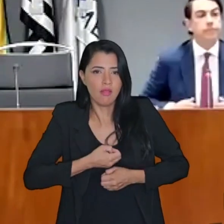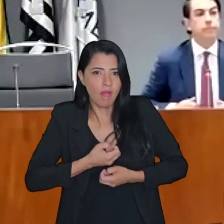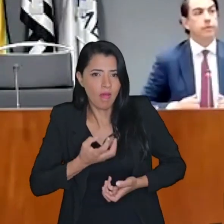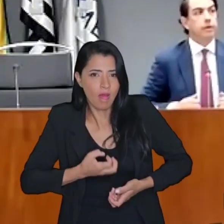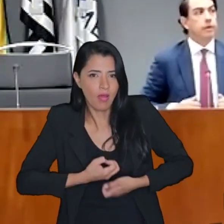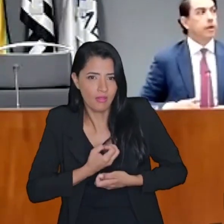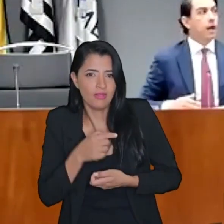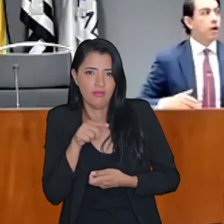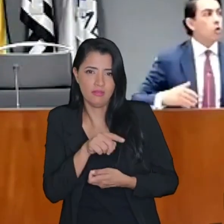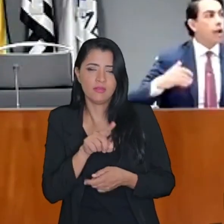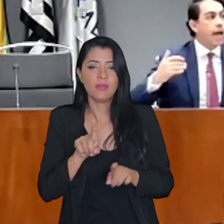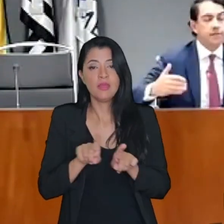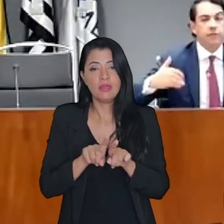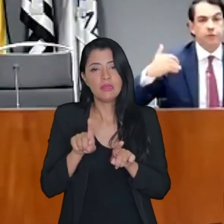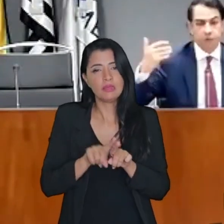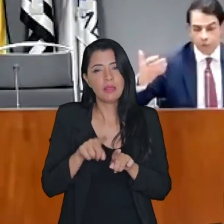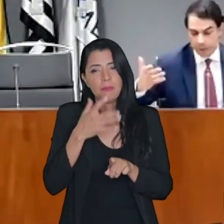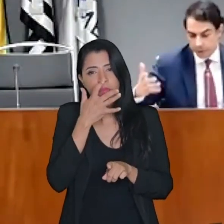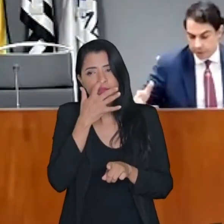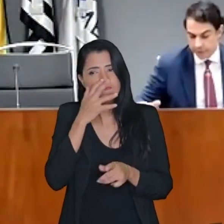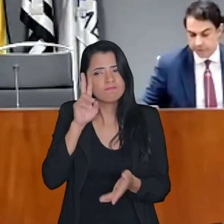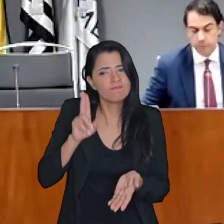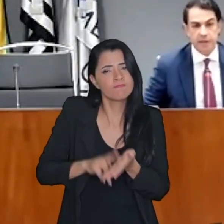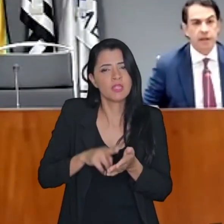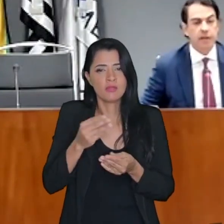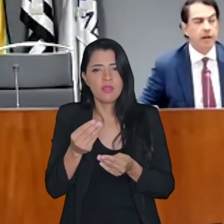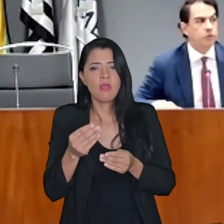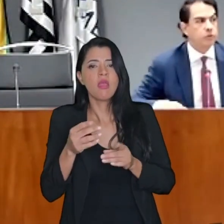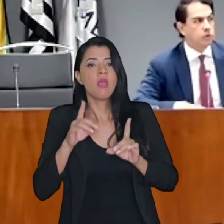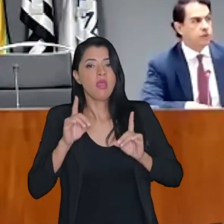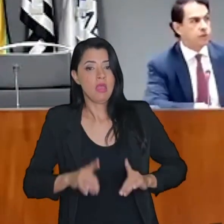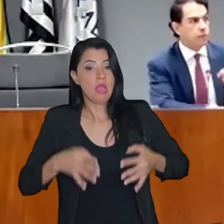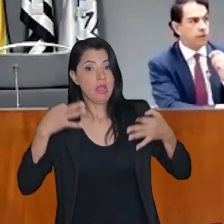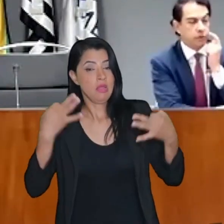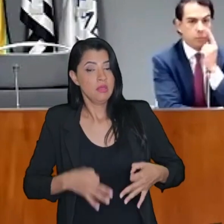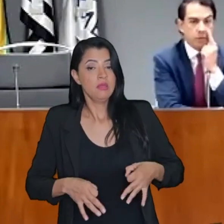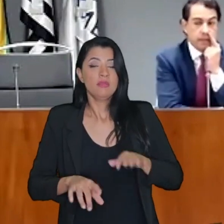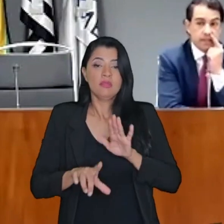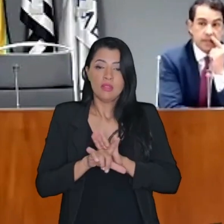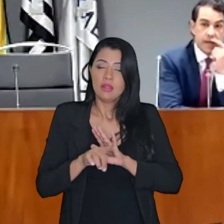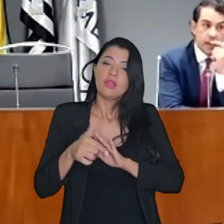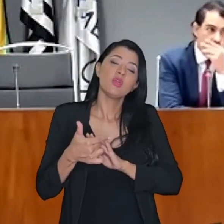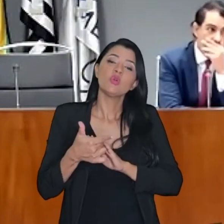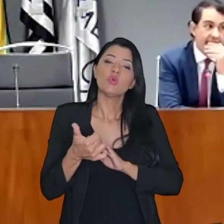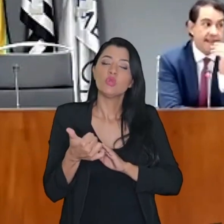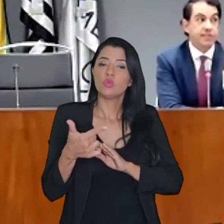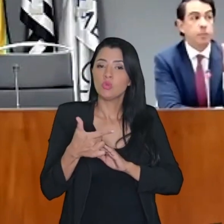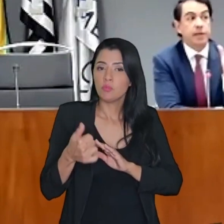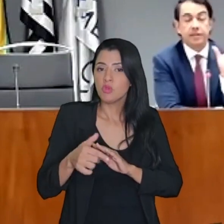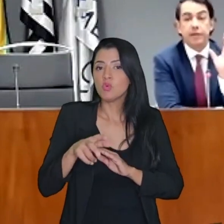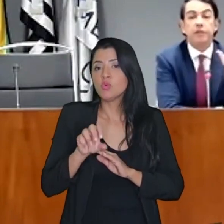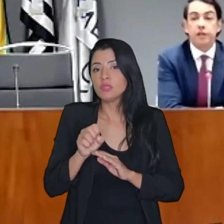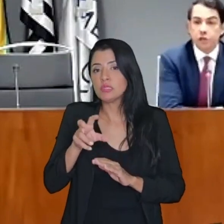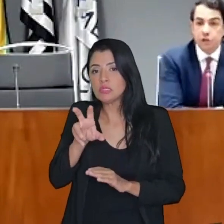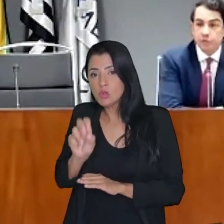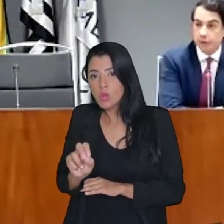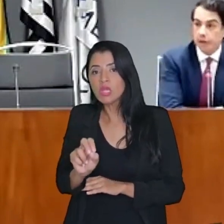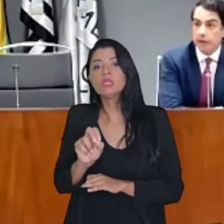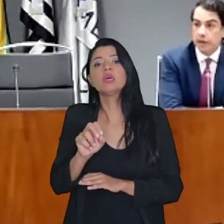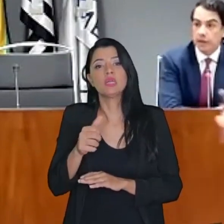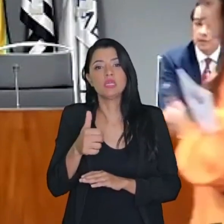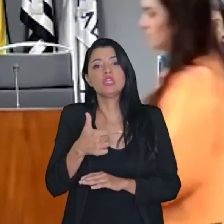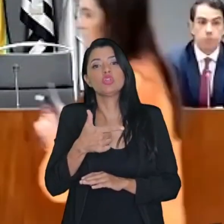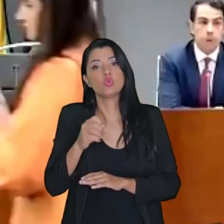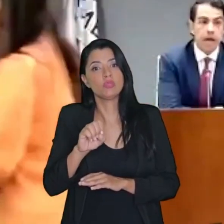Premiada, reconhece efetivamente que a disciplina da Lei 12.850 de 2013 é a disciplina